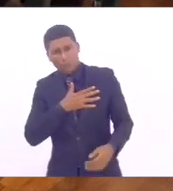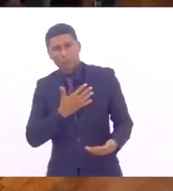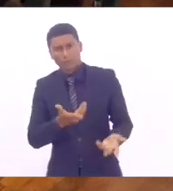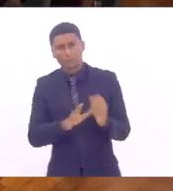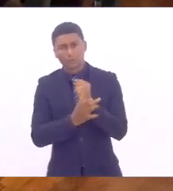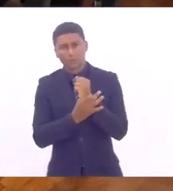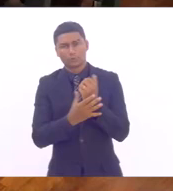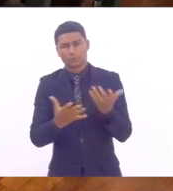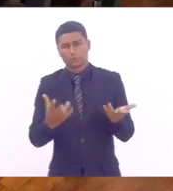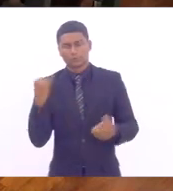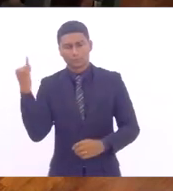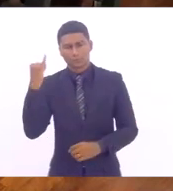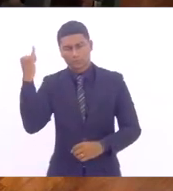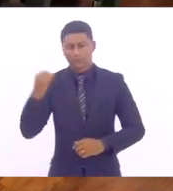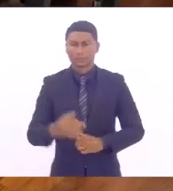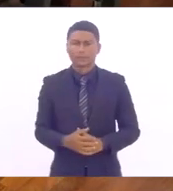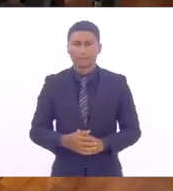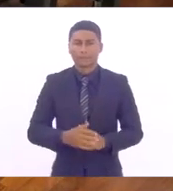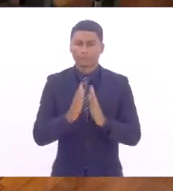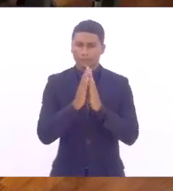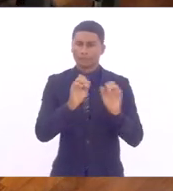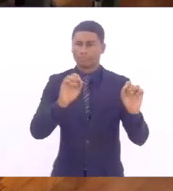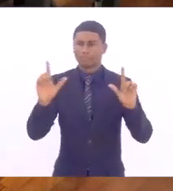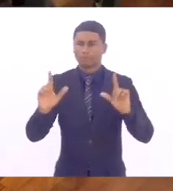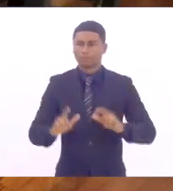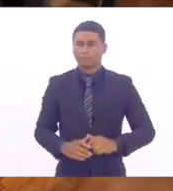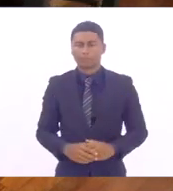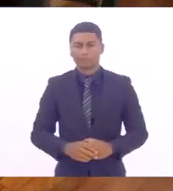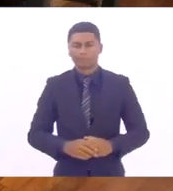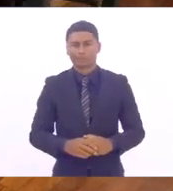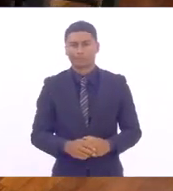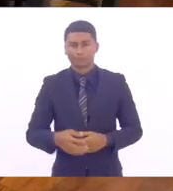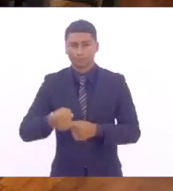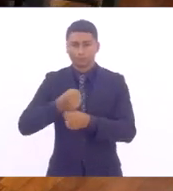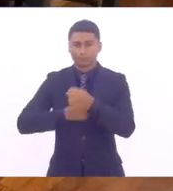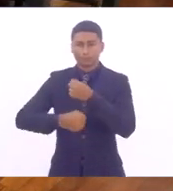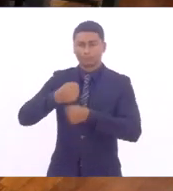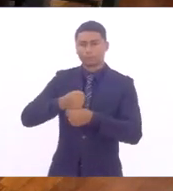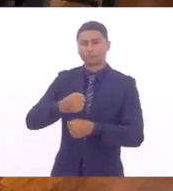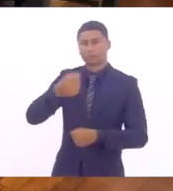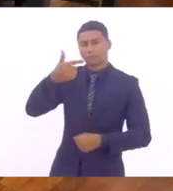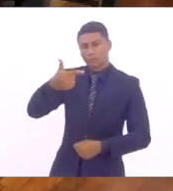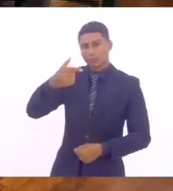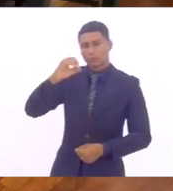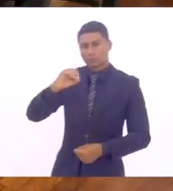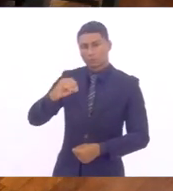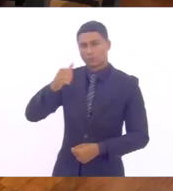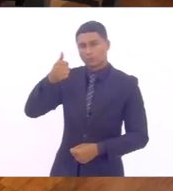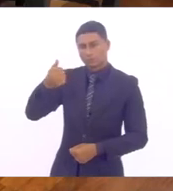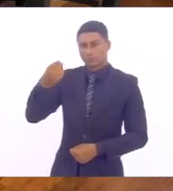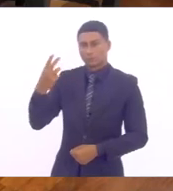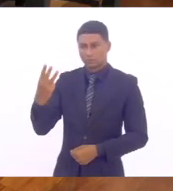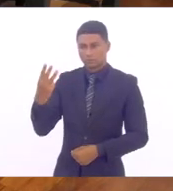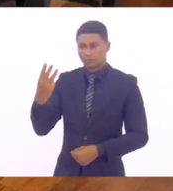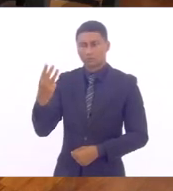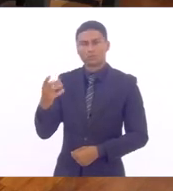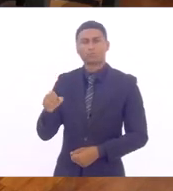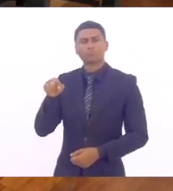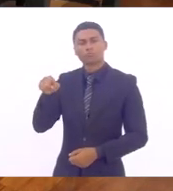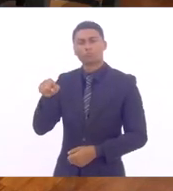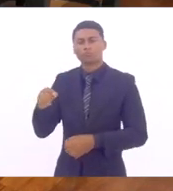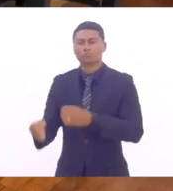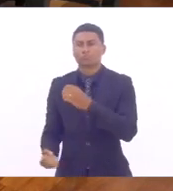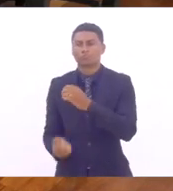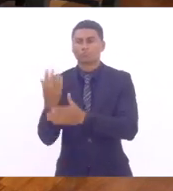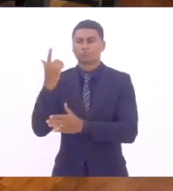passar, por favor. E aí, em 2013, né, surgiu a Lei